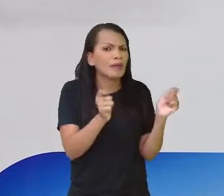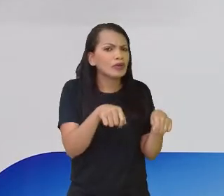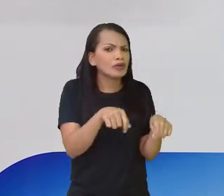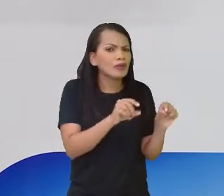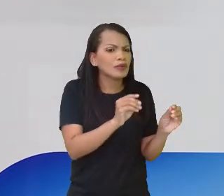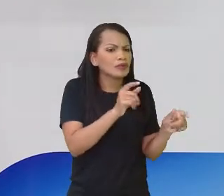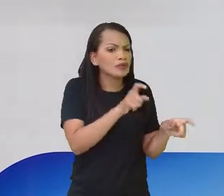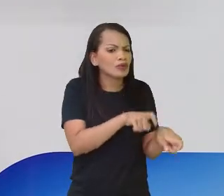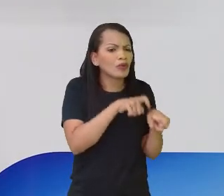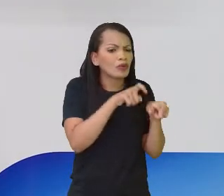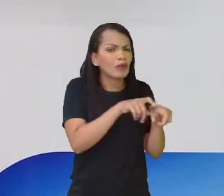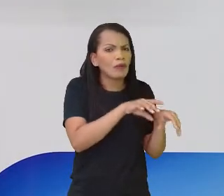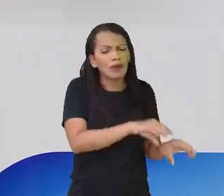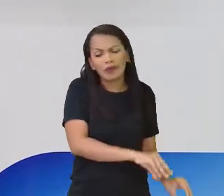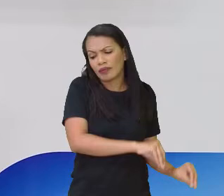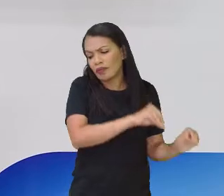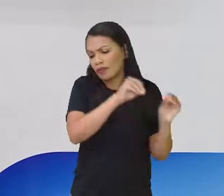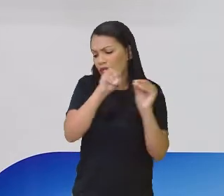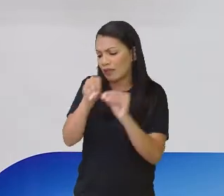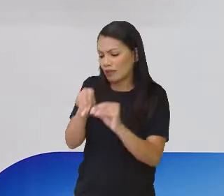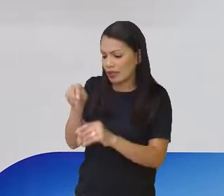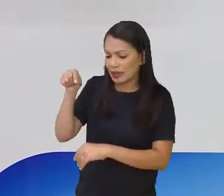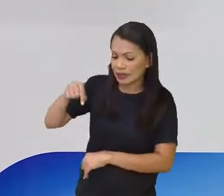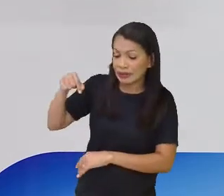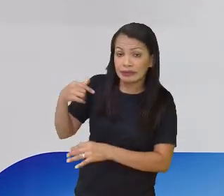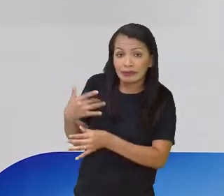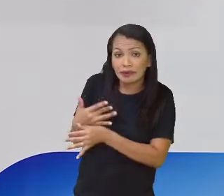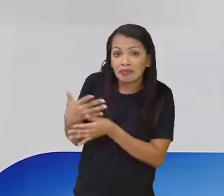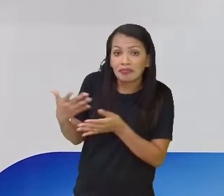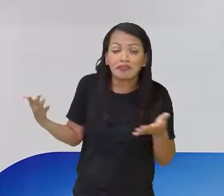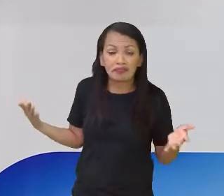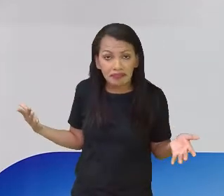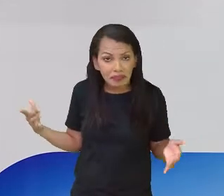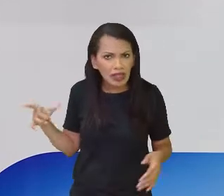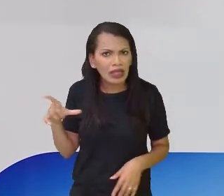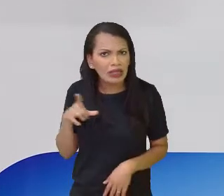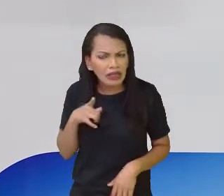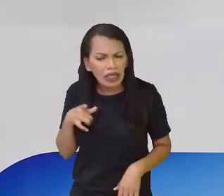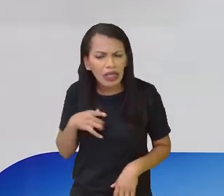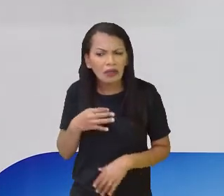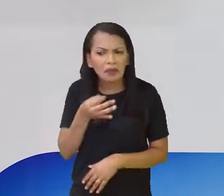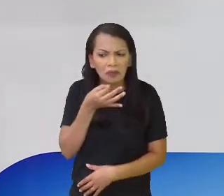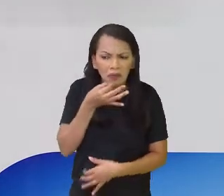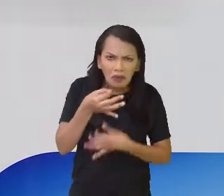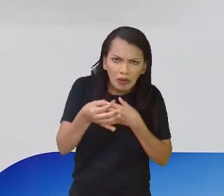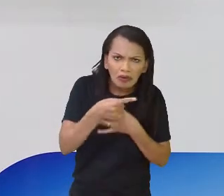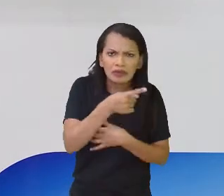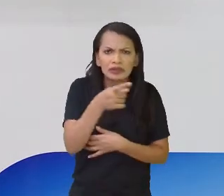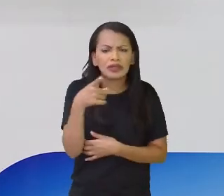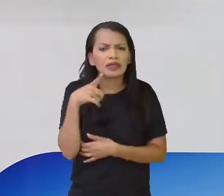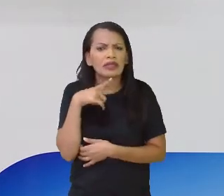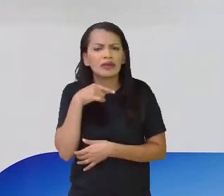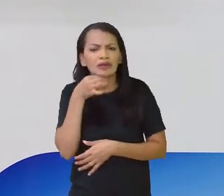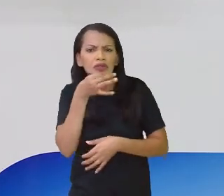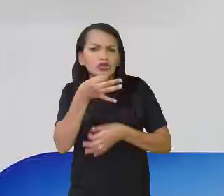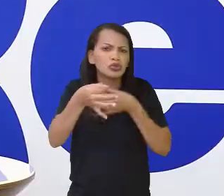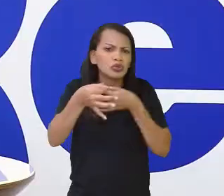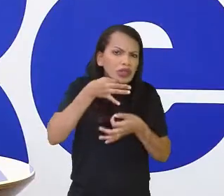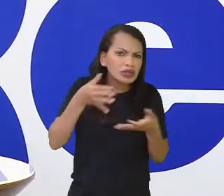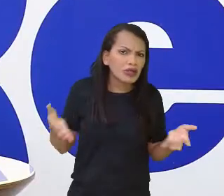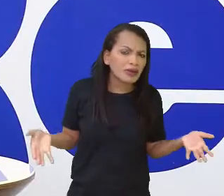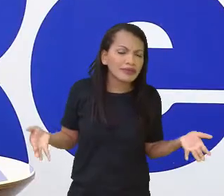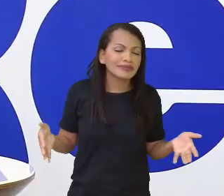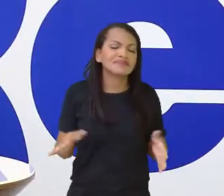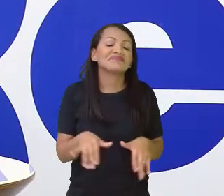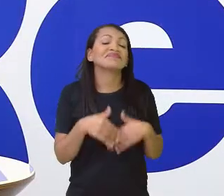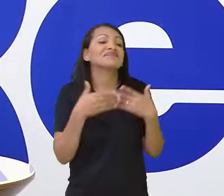do campo e colocar aqui na cidade? Tem alguma sugestão? Será que eles têm alguma sugestão aí pra gente? E aí,